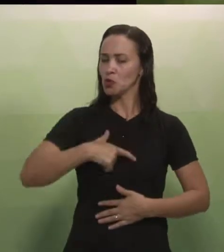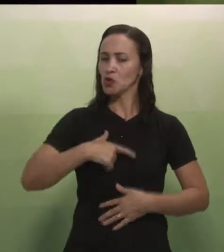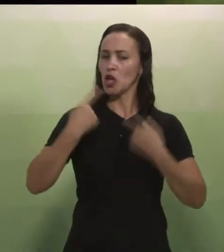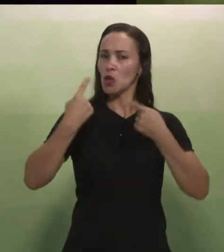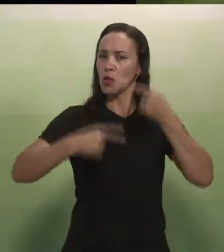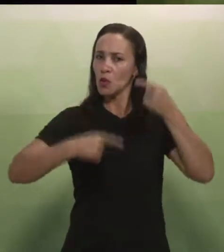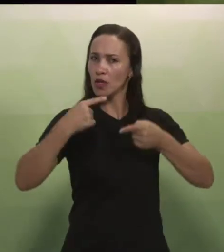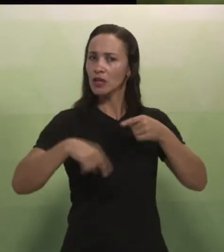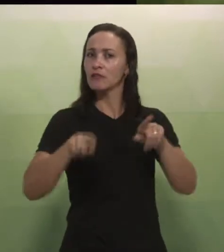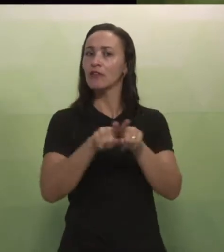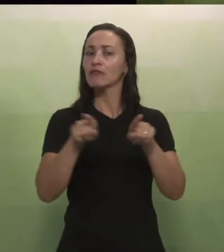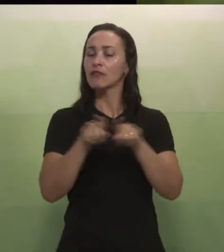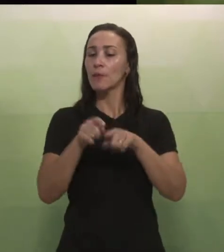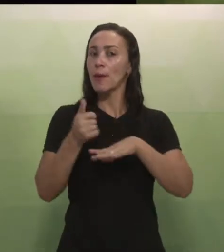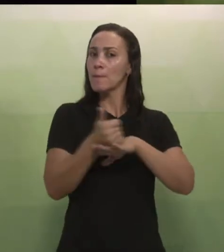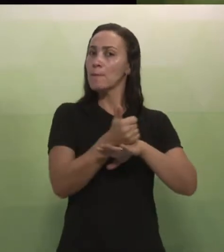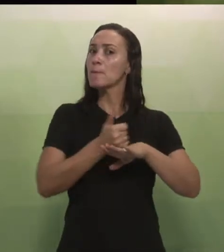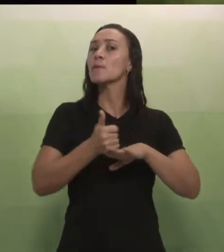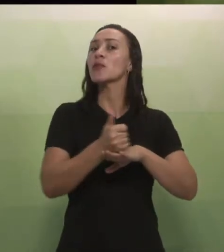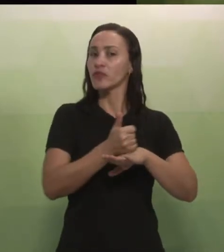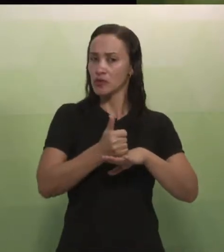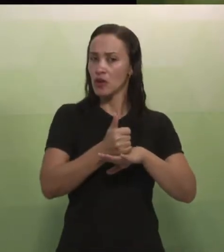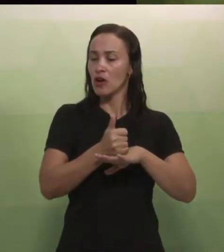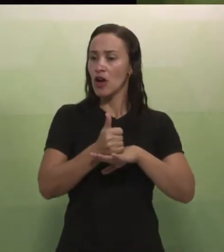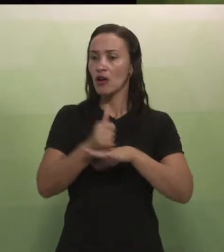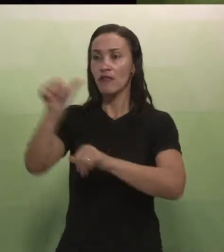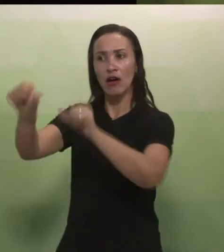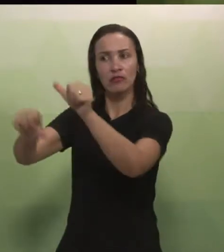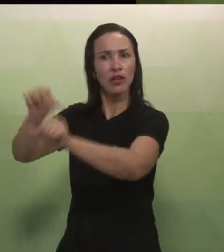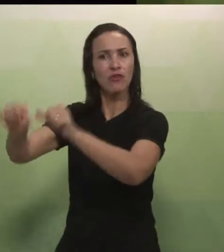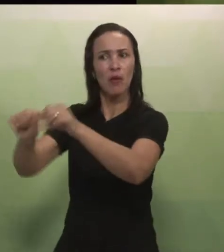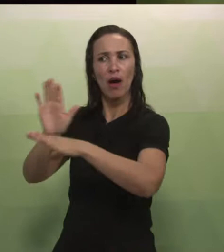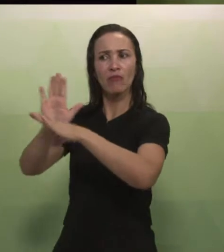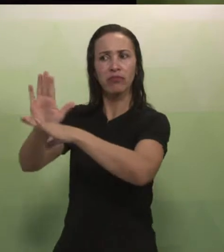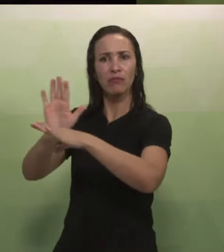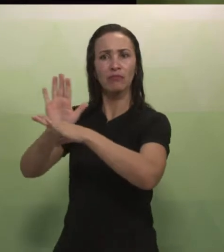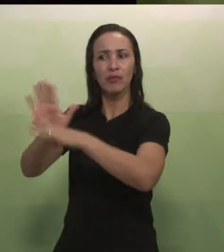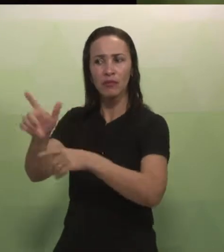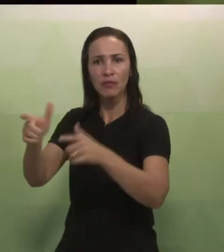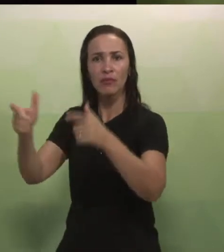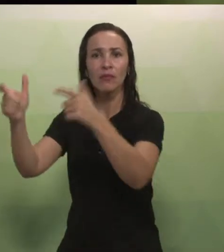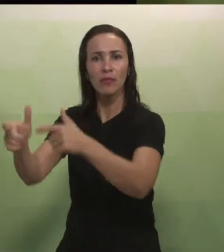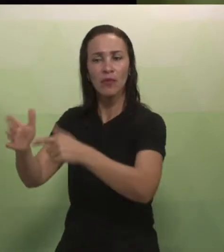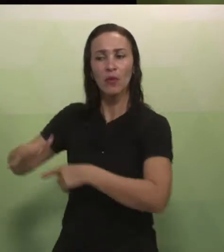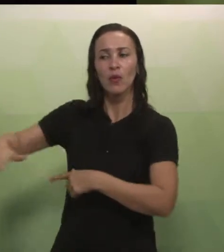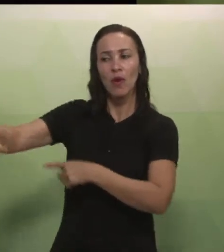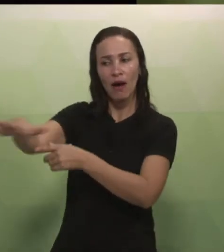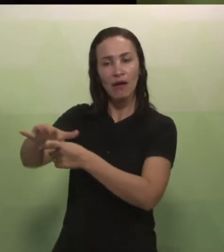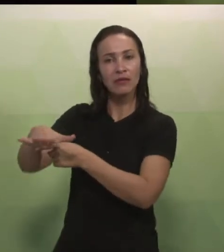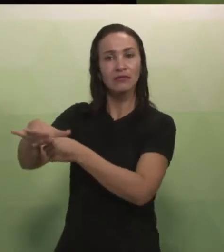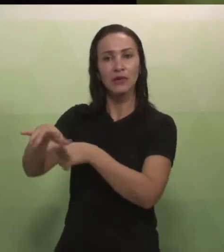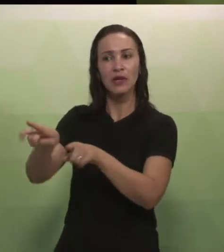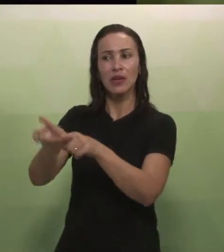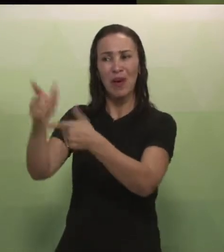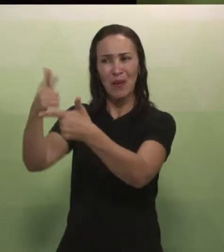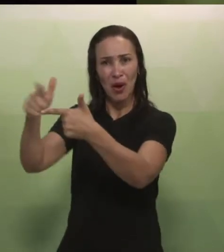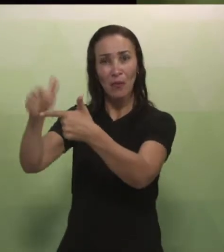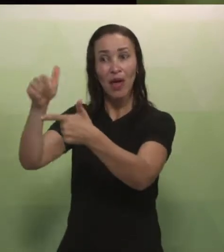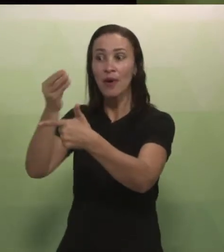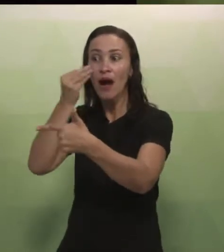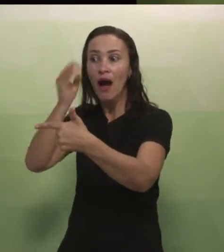de profissional que auxilie na transformação local, né? Na resolução